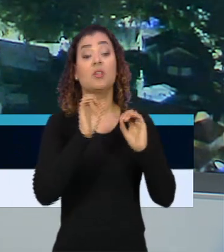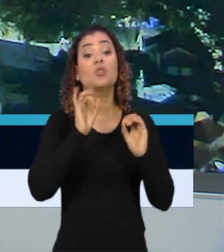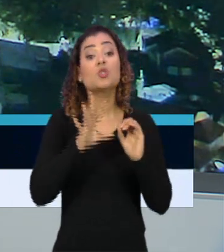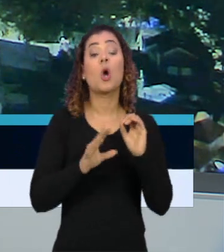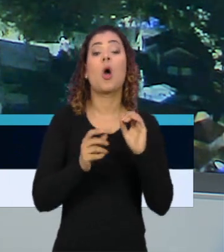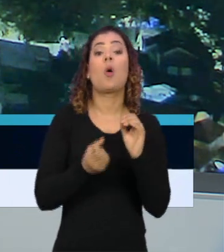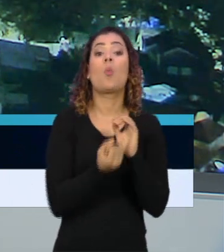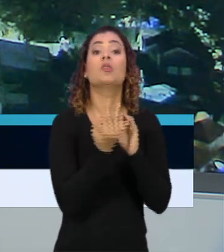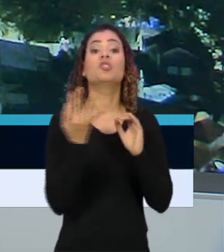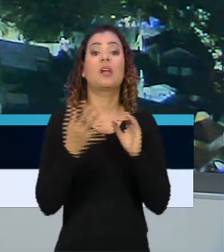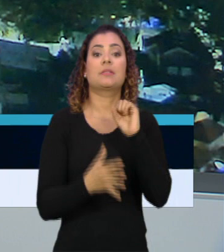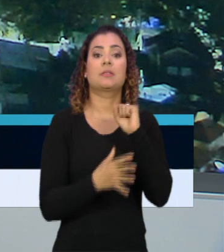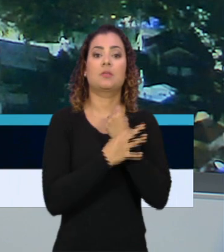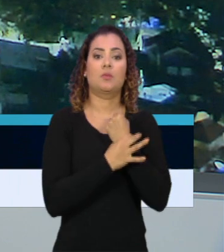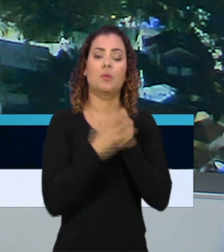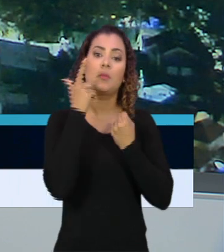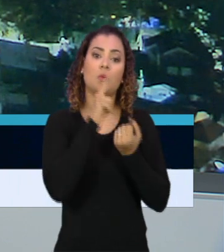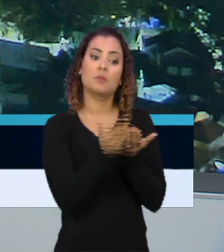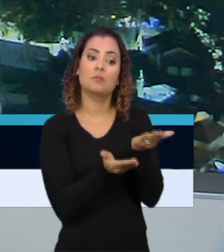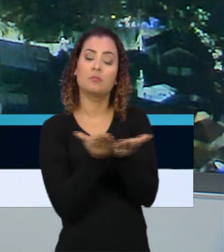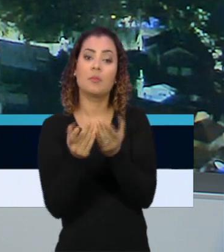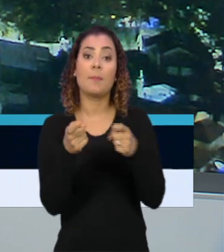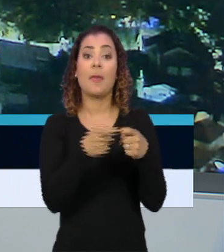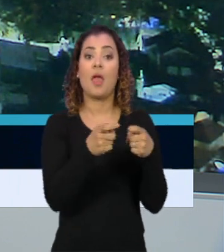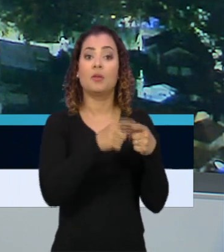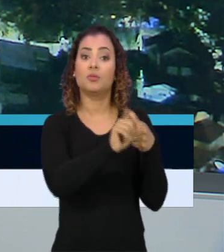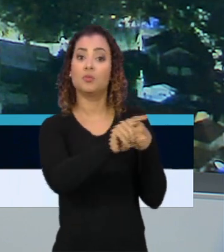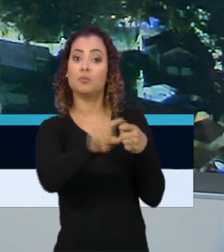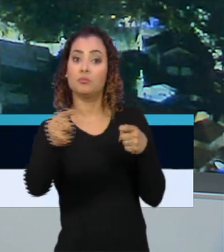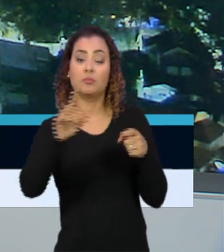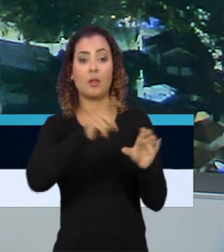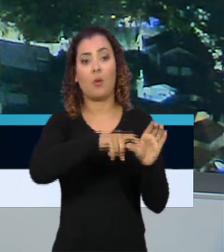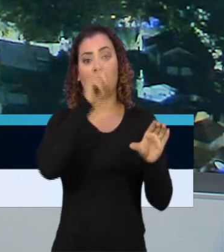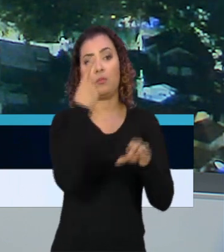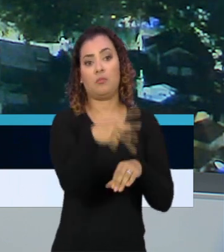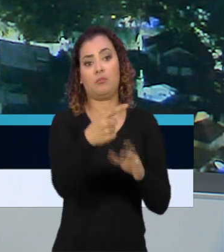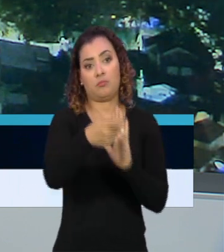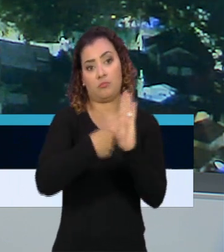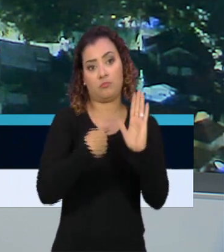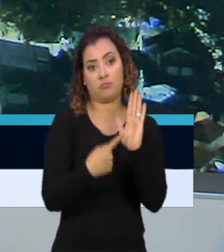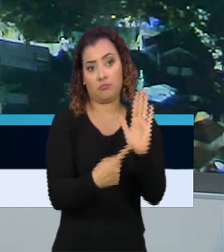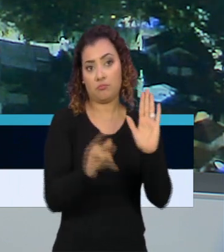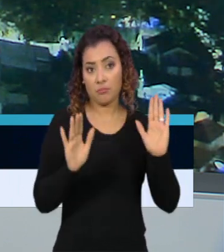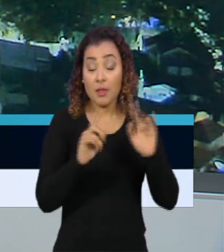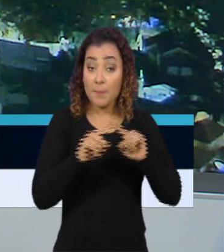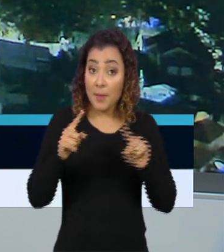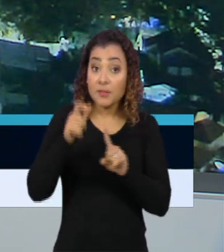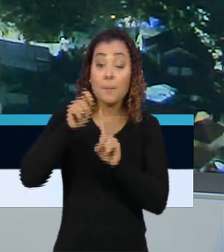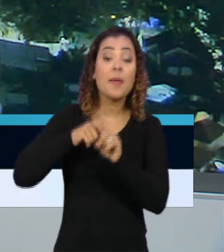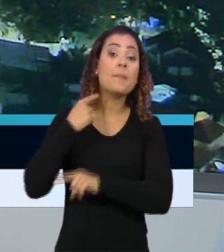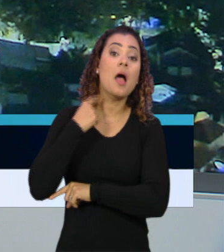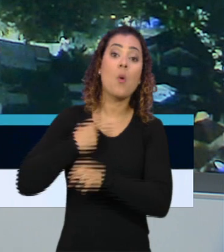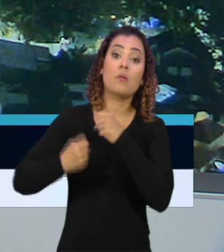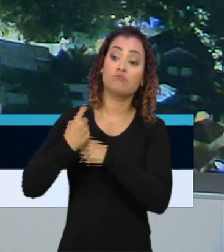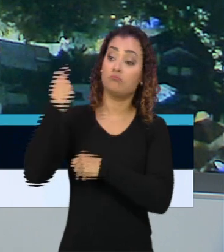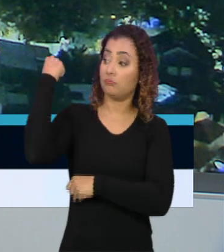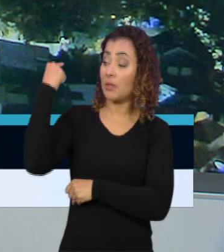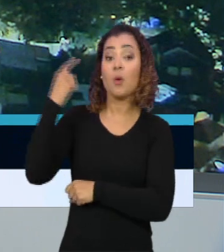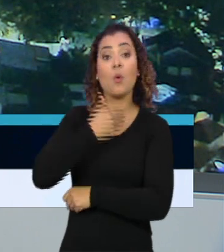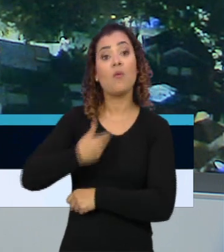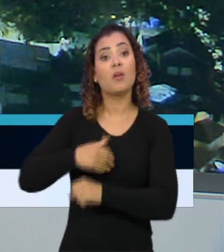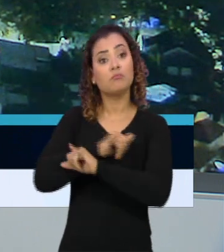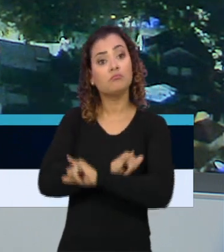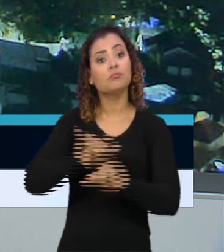doses seguras para utilização por médicos que teriam autonomia para prescrevê-los mas em maio do ano passado o governo